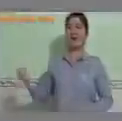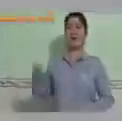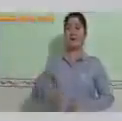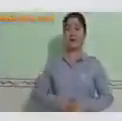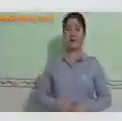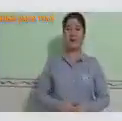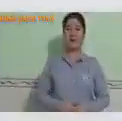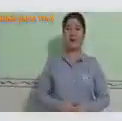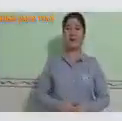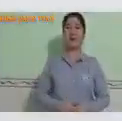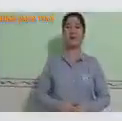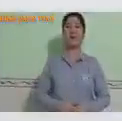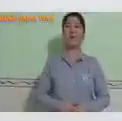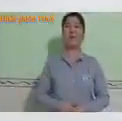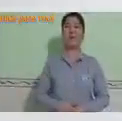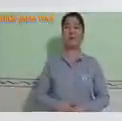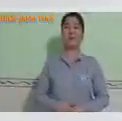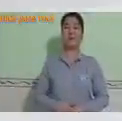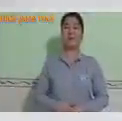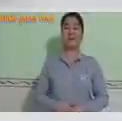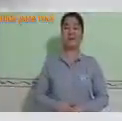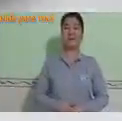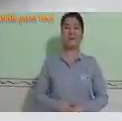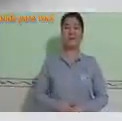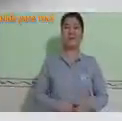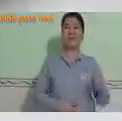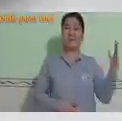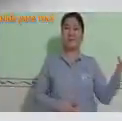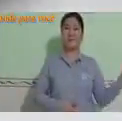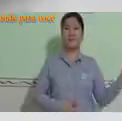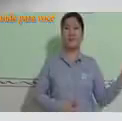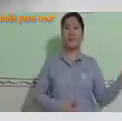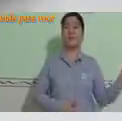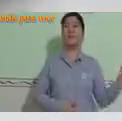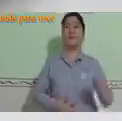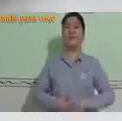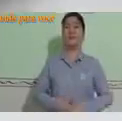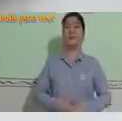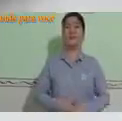Veja como deve cuidar do bebê ou da criança com escarlatina.